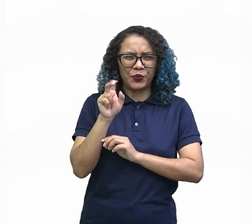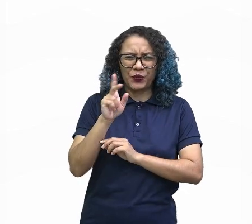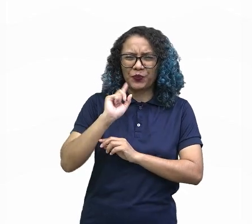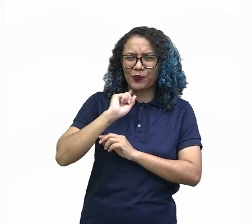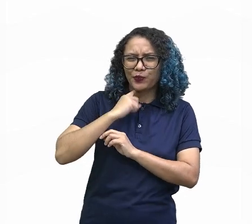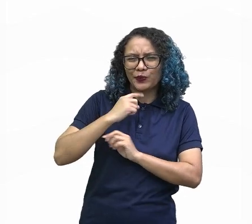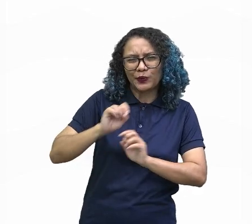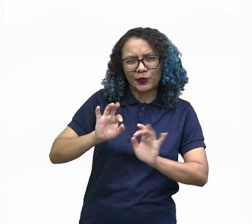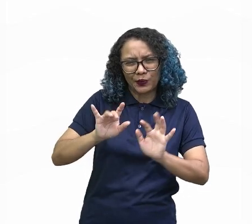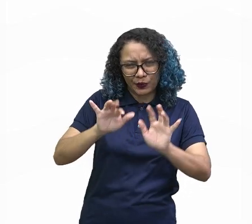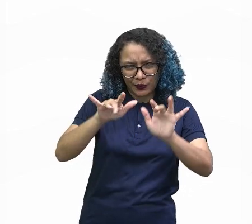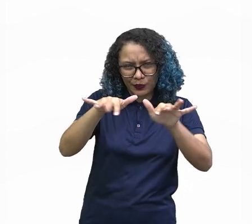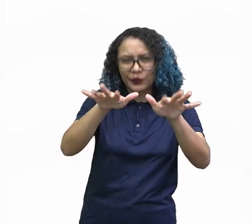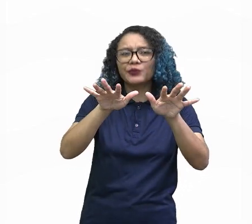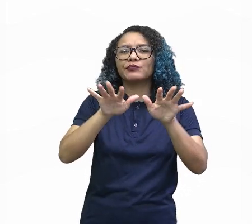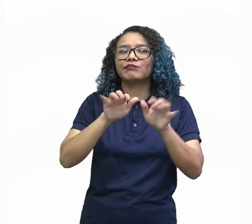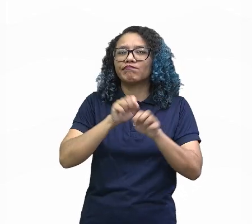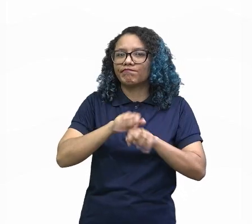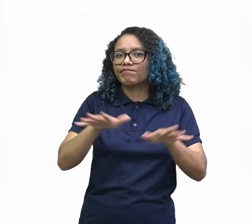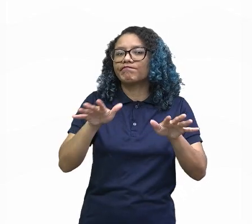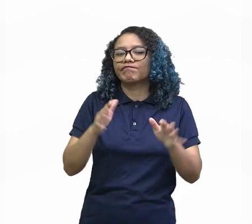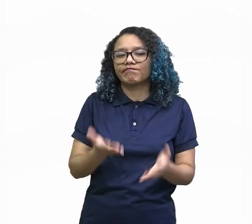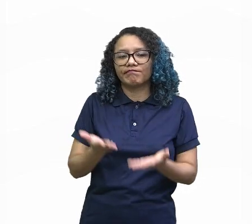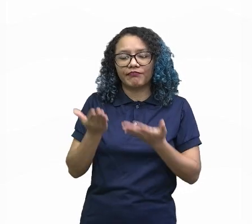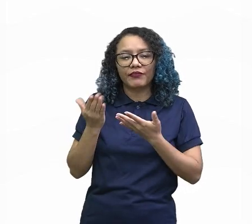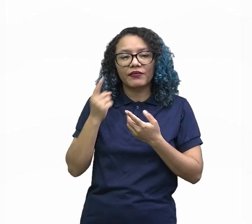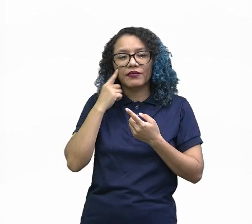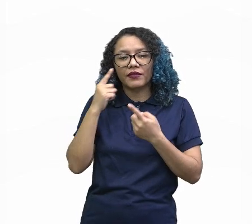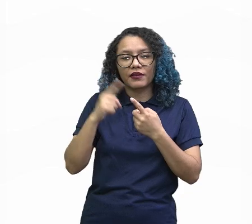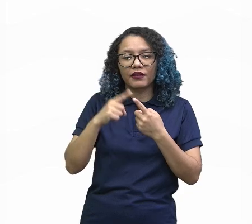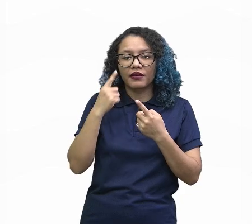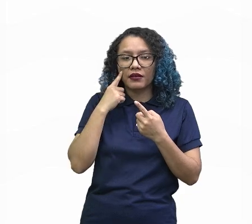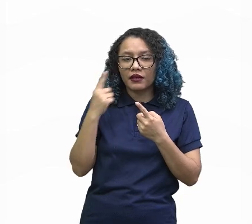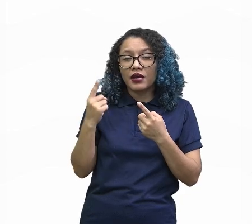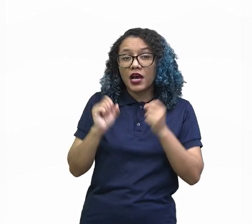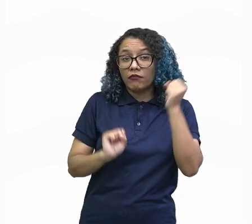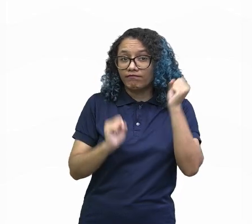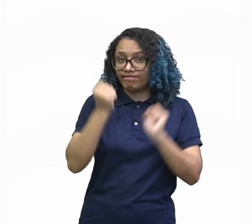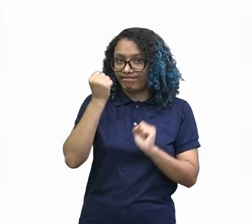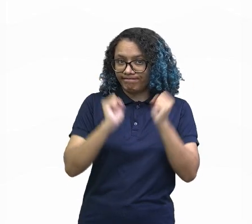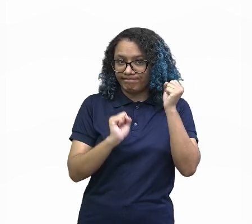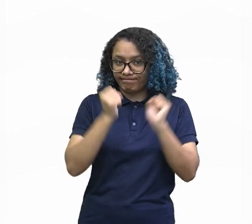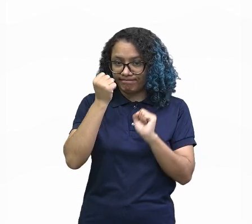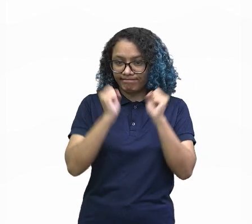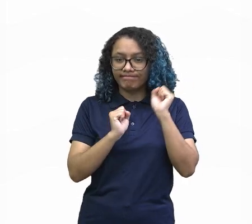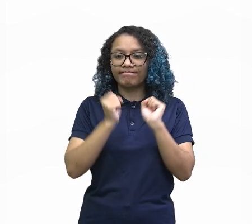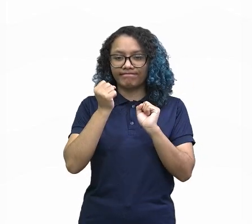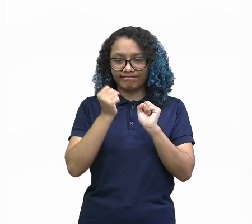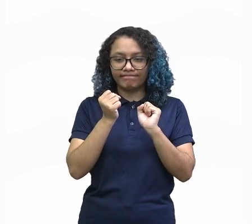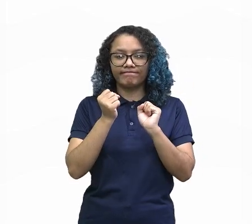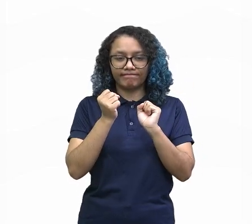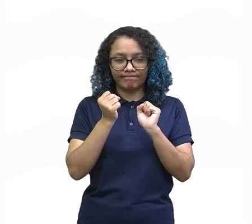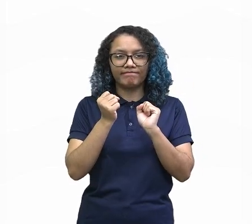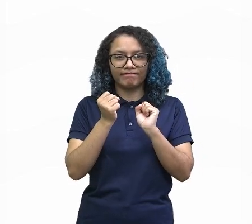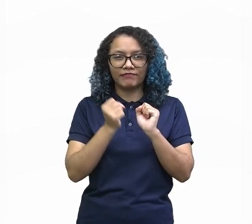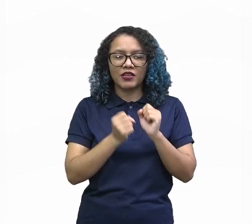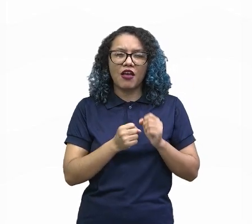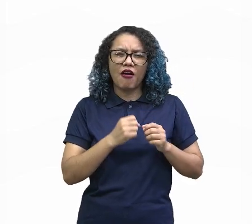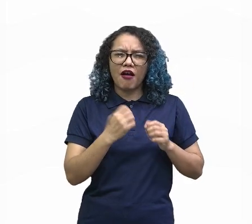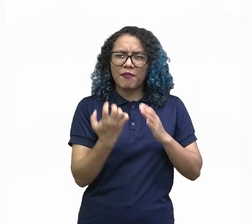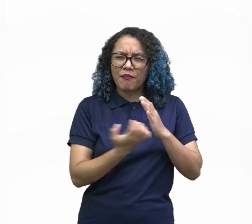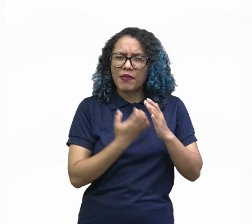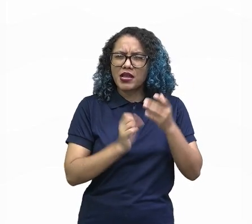tóxicos e poluentes. Olha só, nós temos aí a industrialização, né? O grande crescimento ali das indústrias,